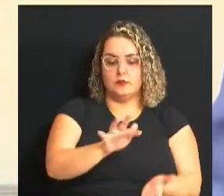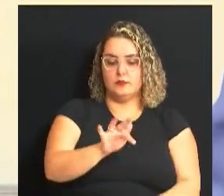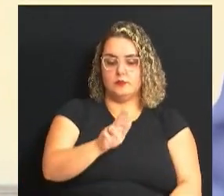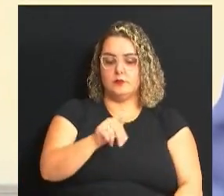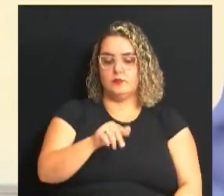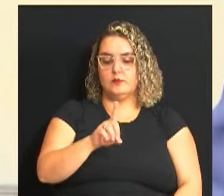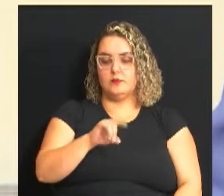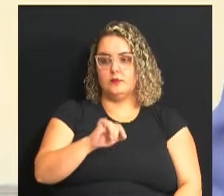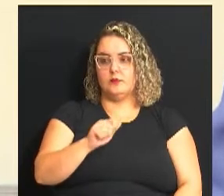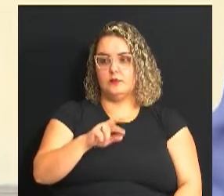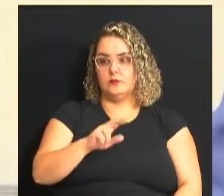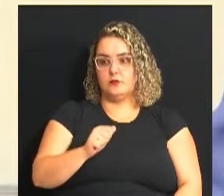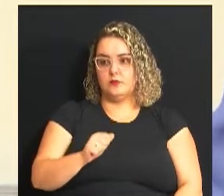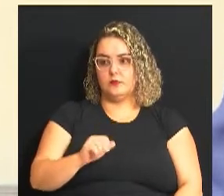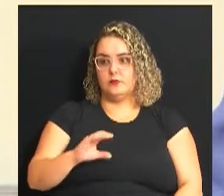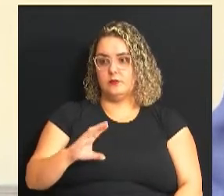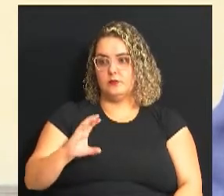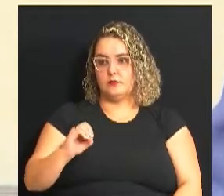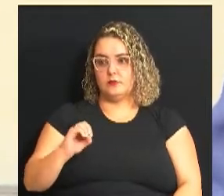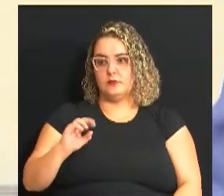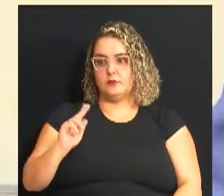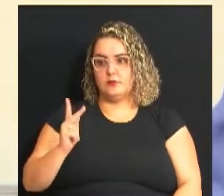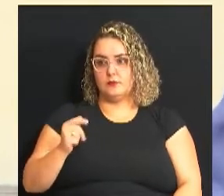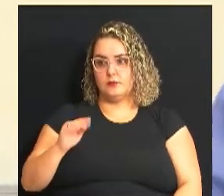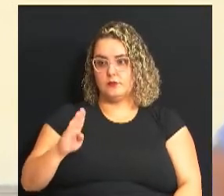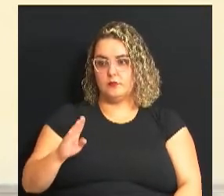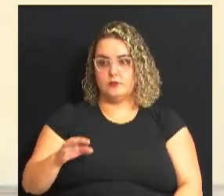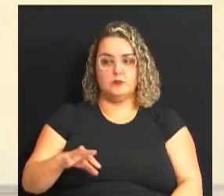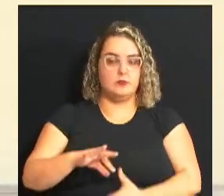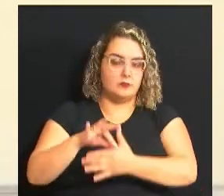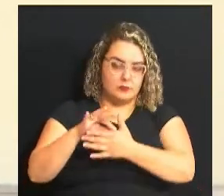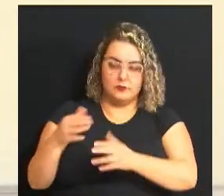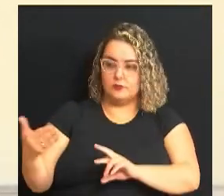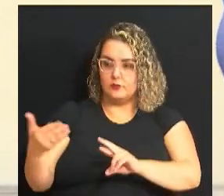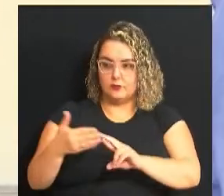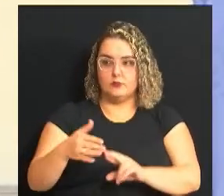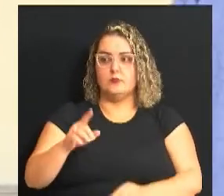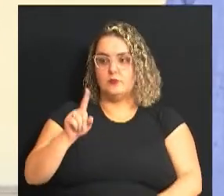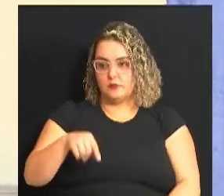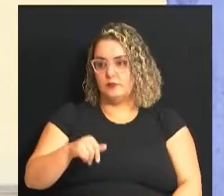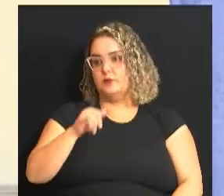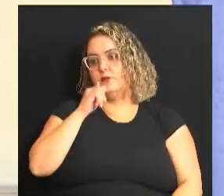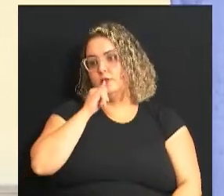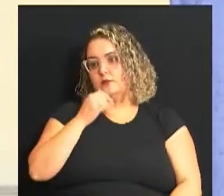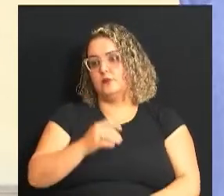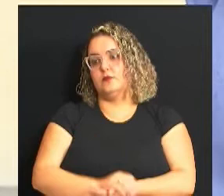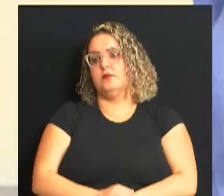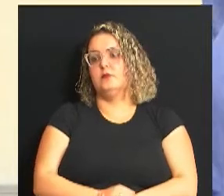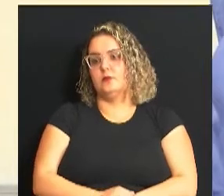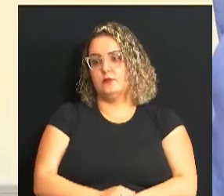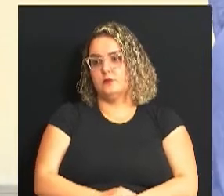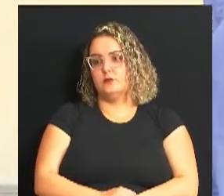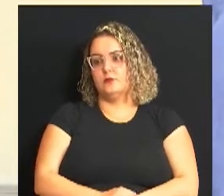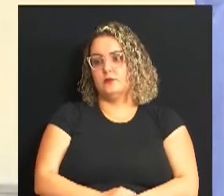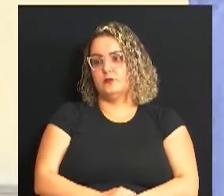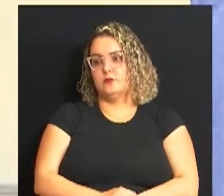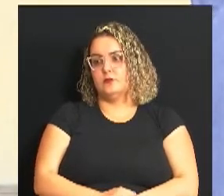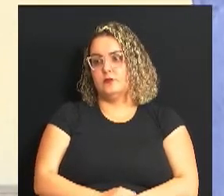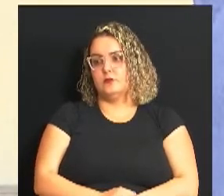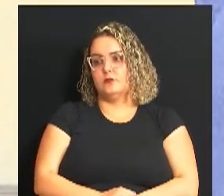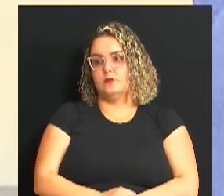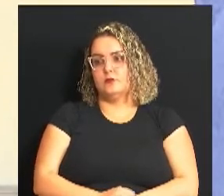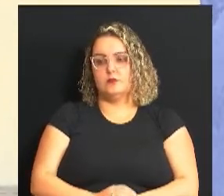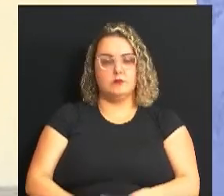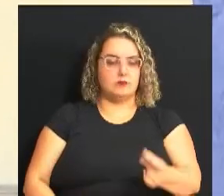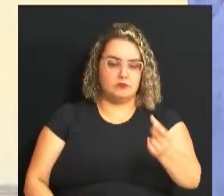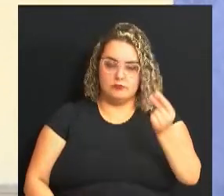que a Coab é líder, é referência, é exemplo, tá? Isso há muito tempo,